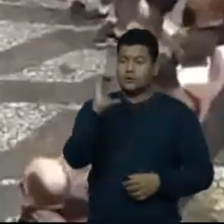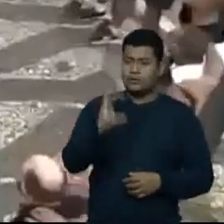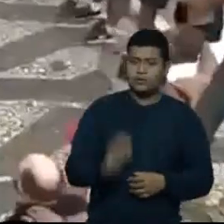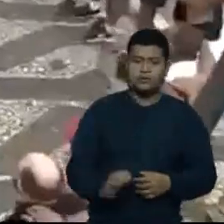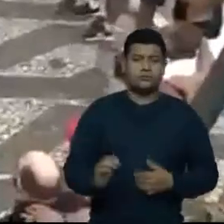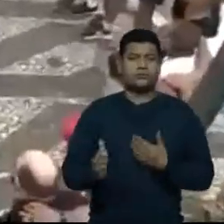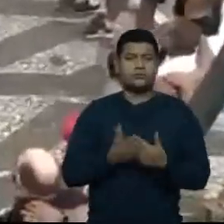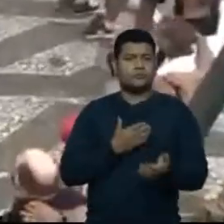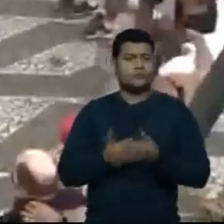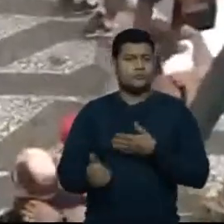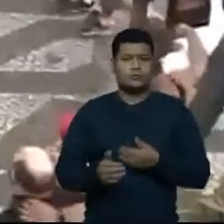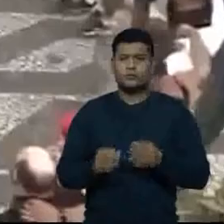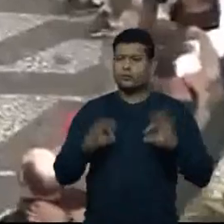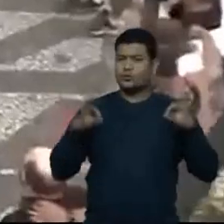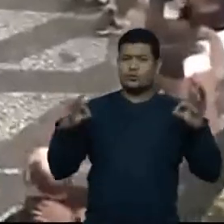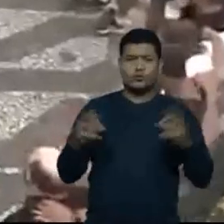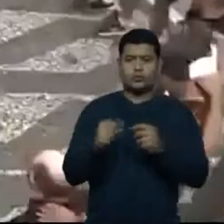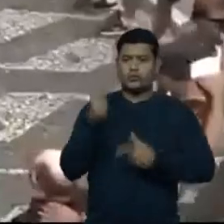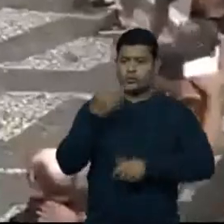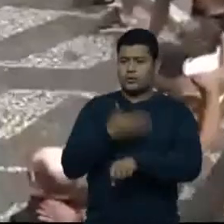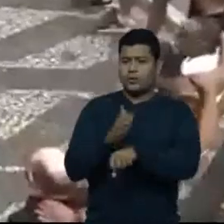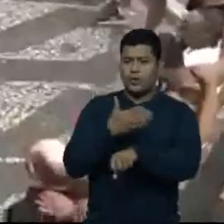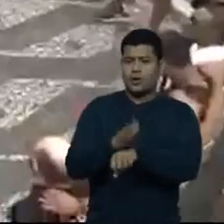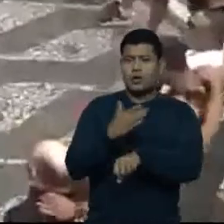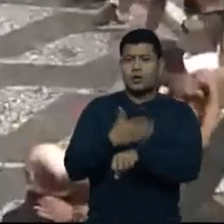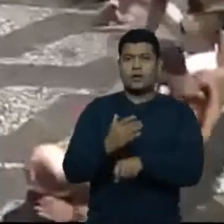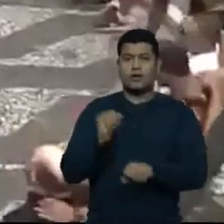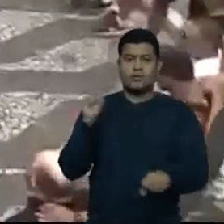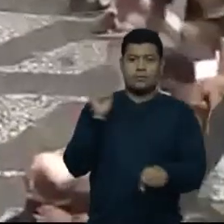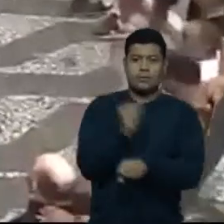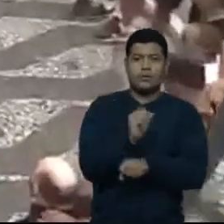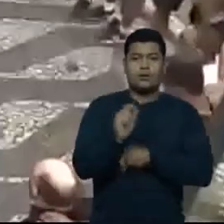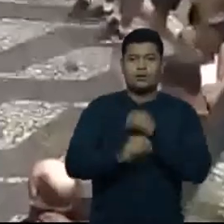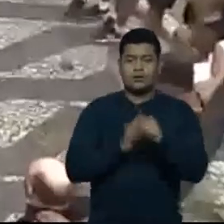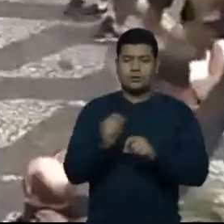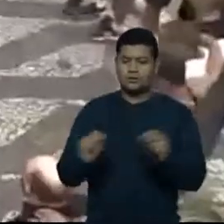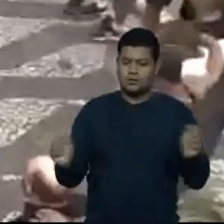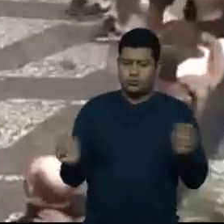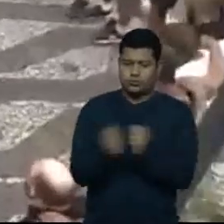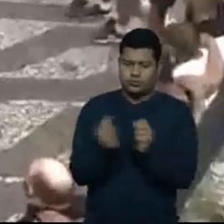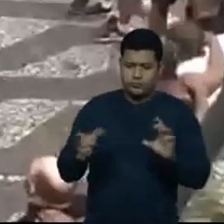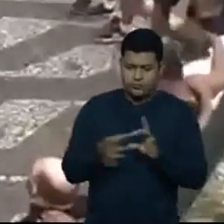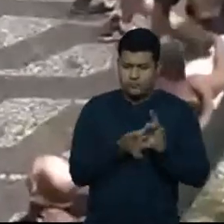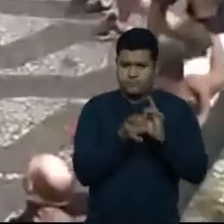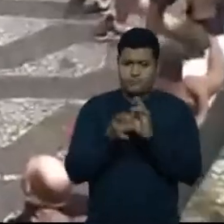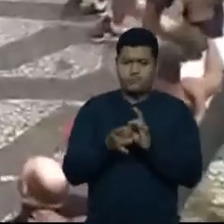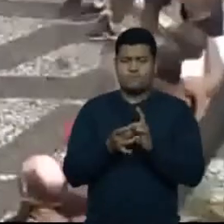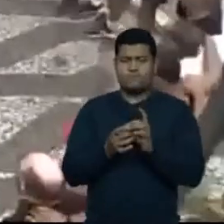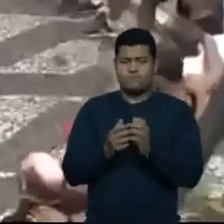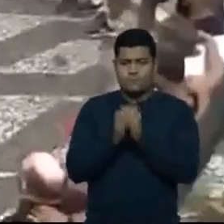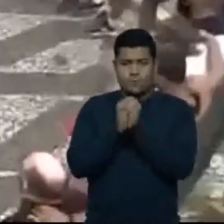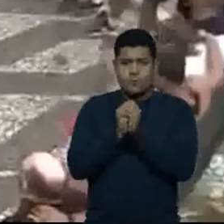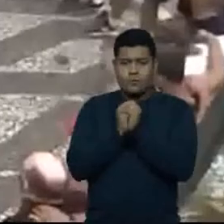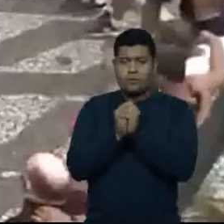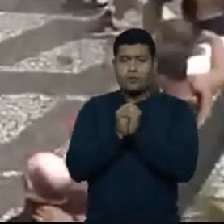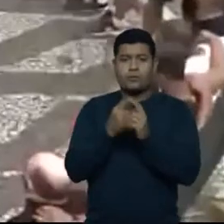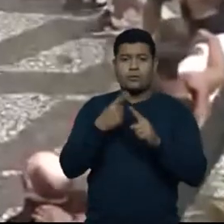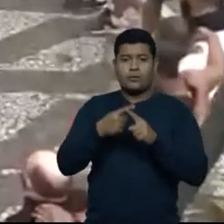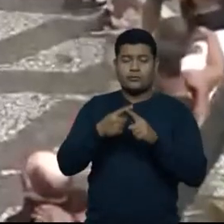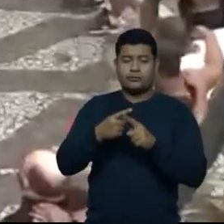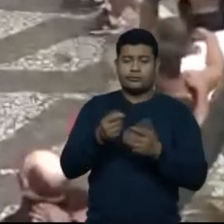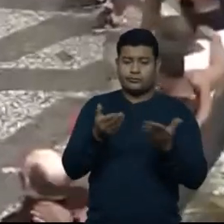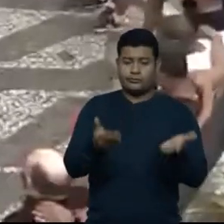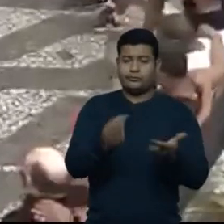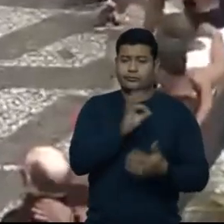estavam no treinamento pararam para fazer oração pela morte de um policial. Quando um policial